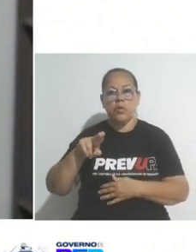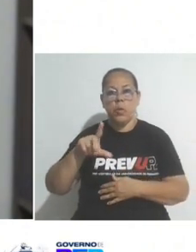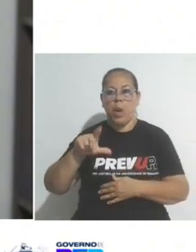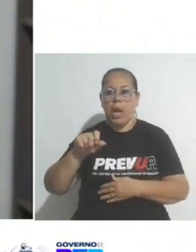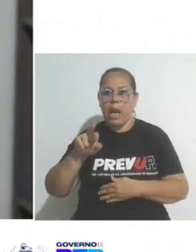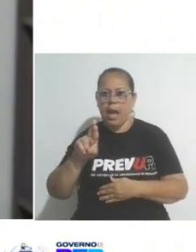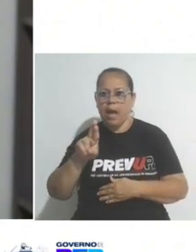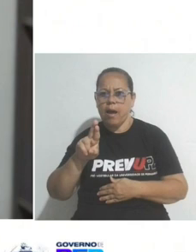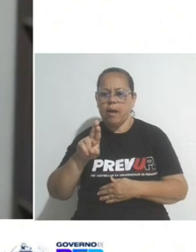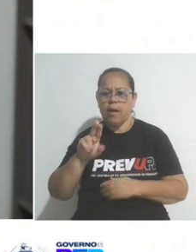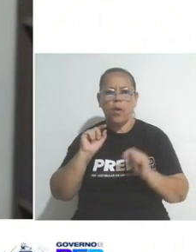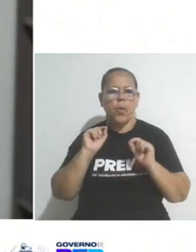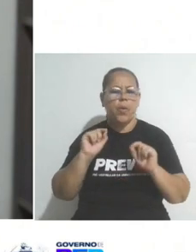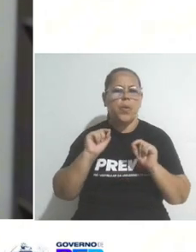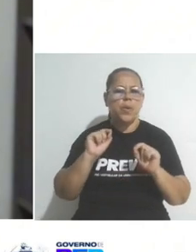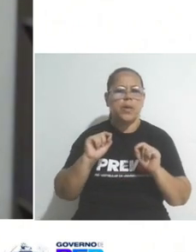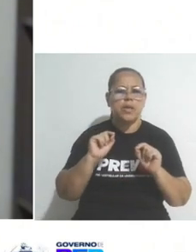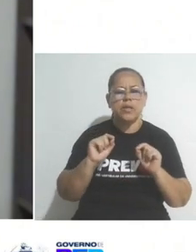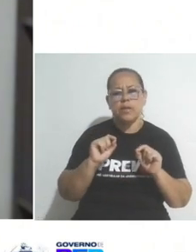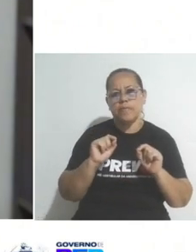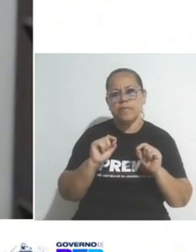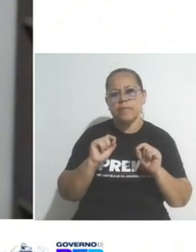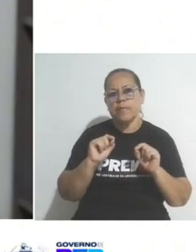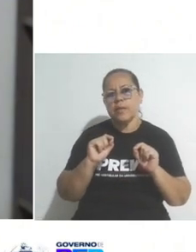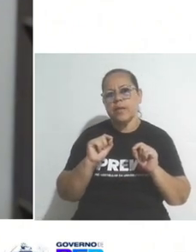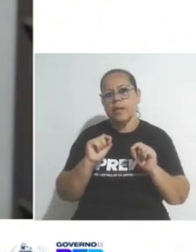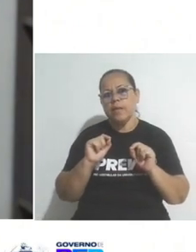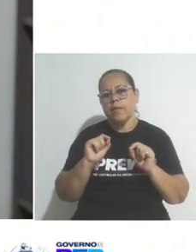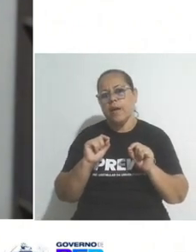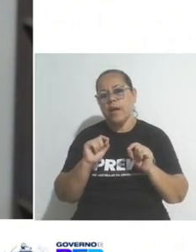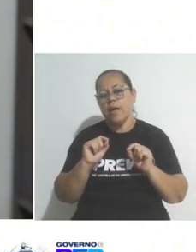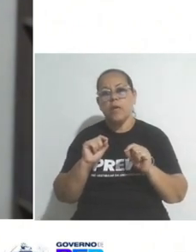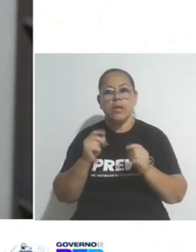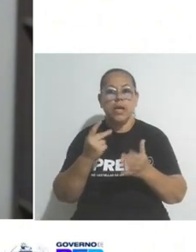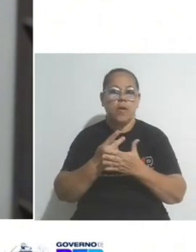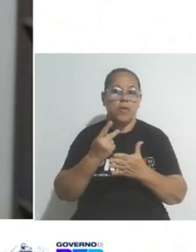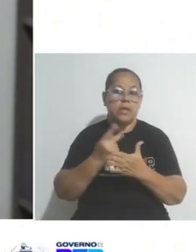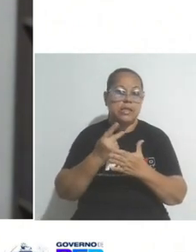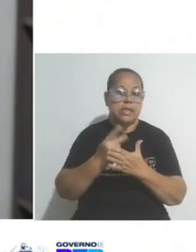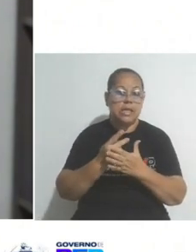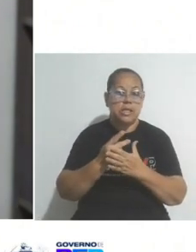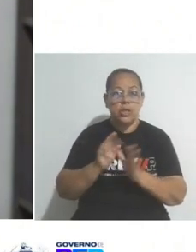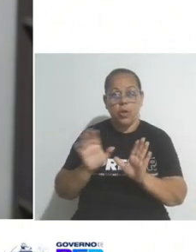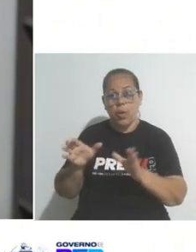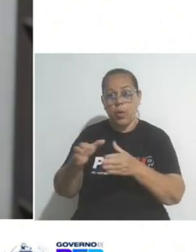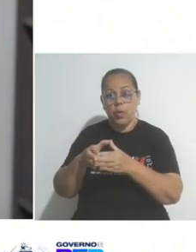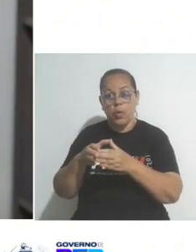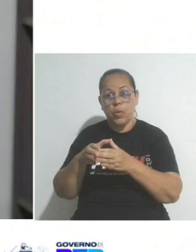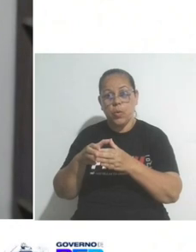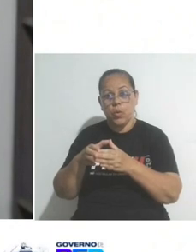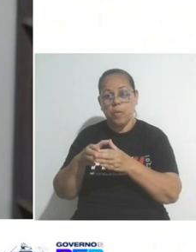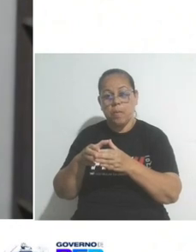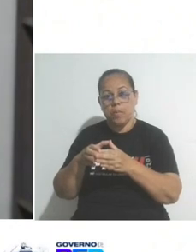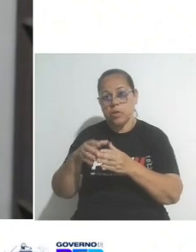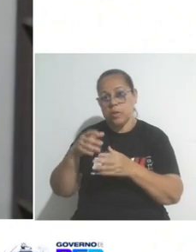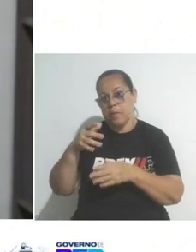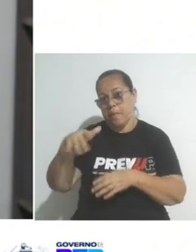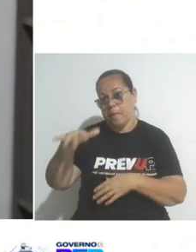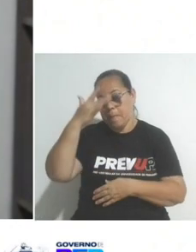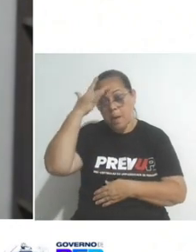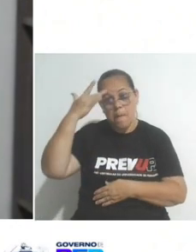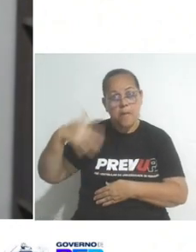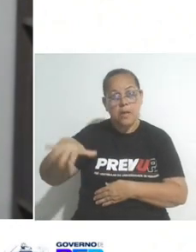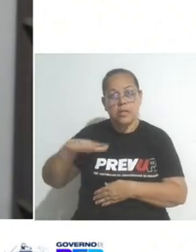pendular trata exatamente dos movimentos que grupos populacionais fazem entre diferentes